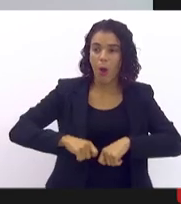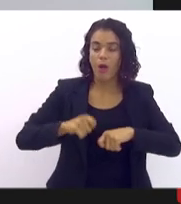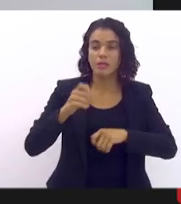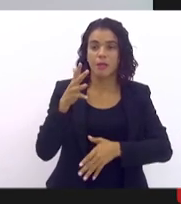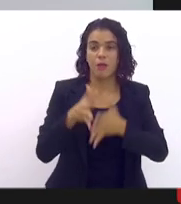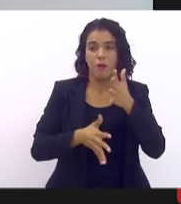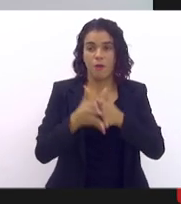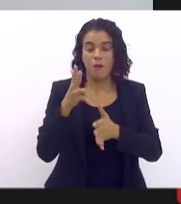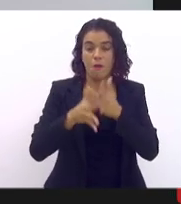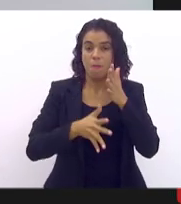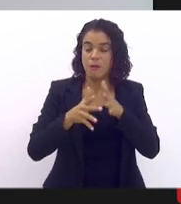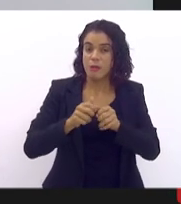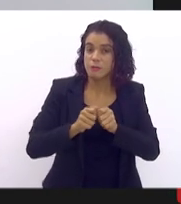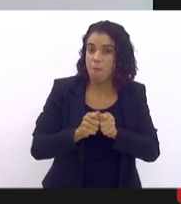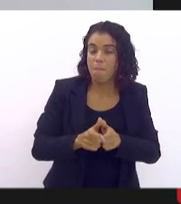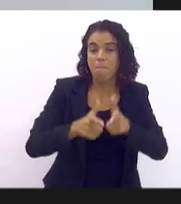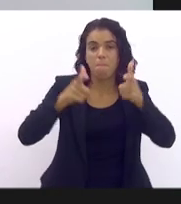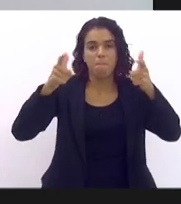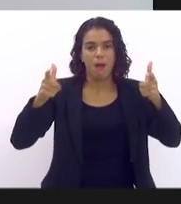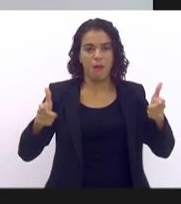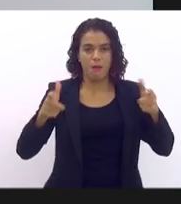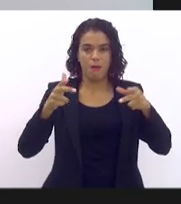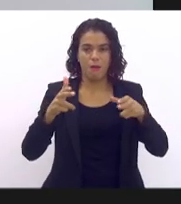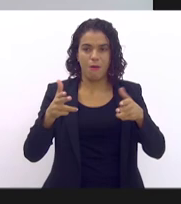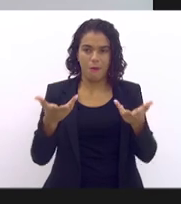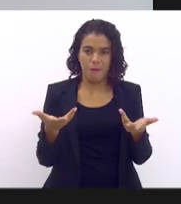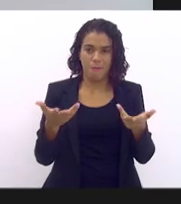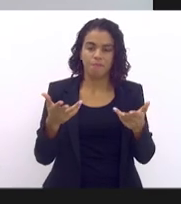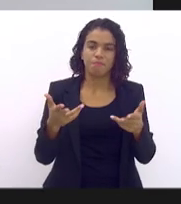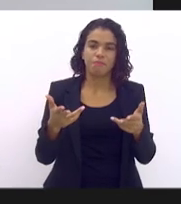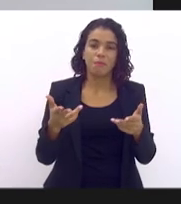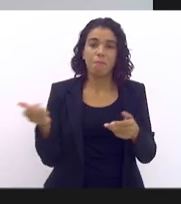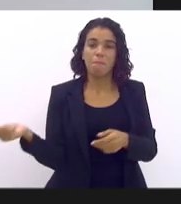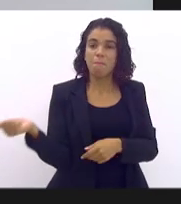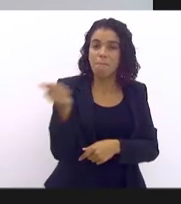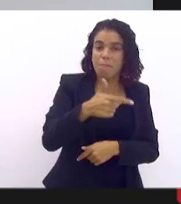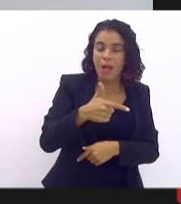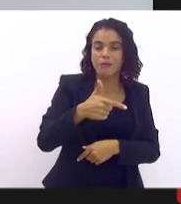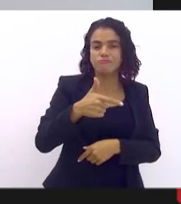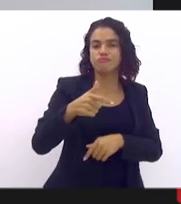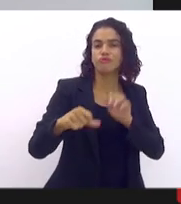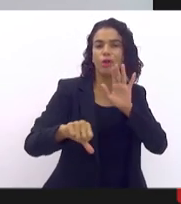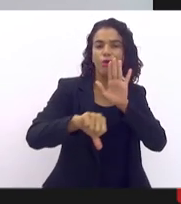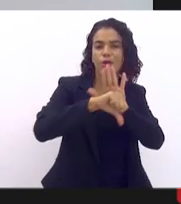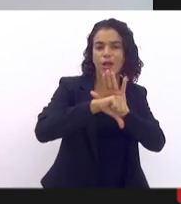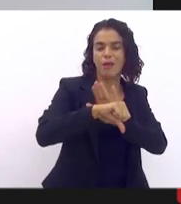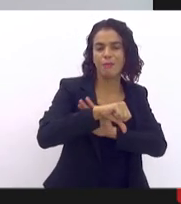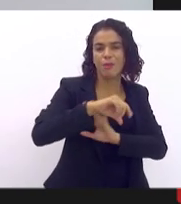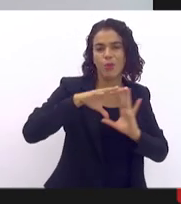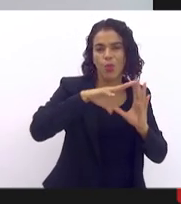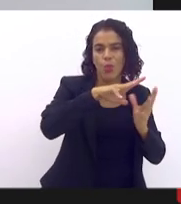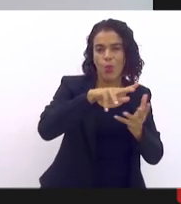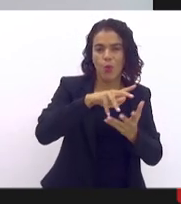muito maiores do que o crime do mundo real, do mundo físico.